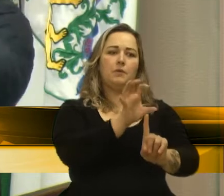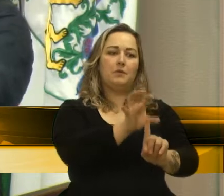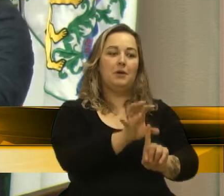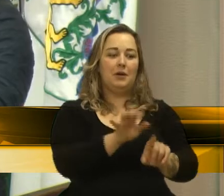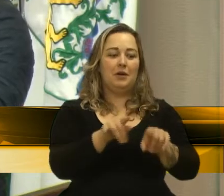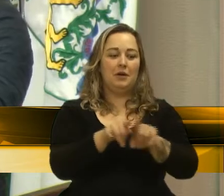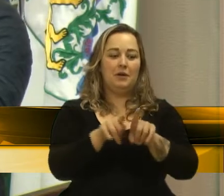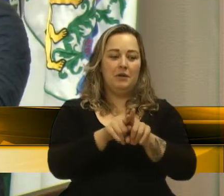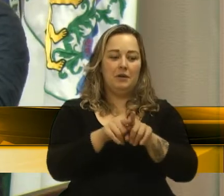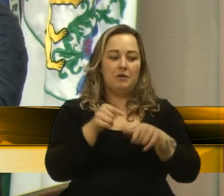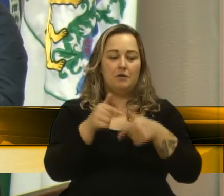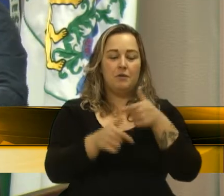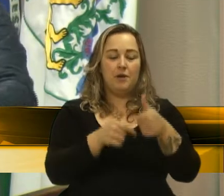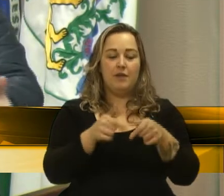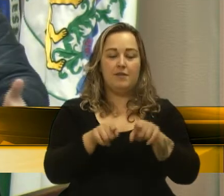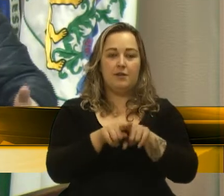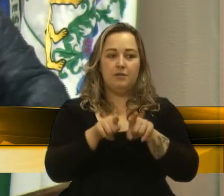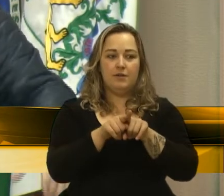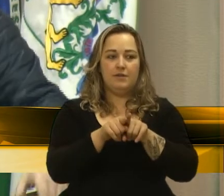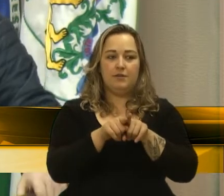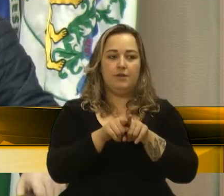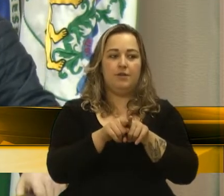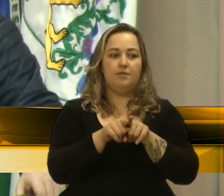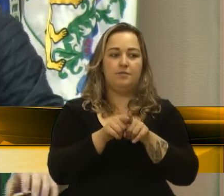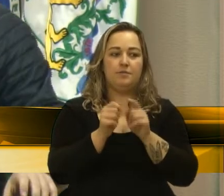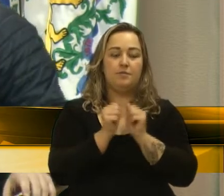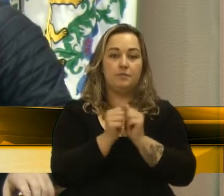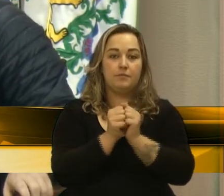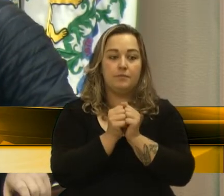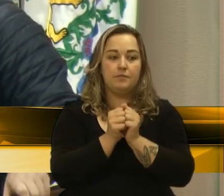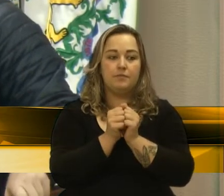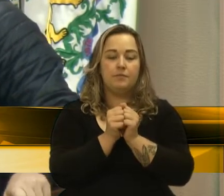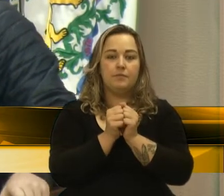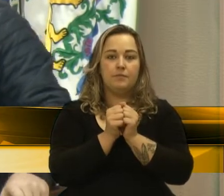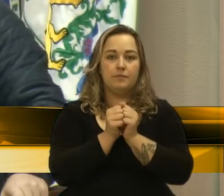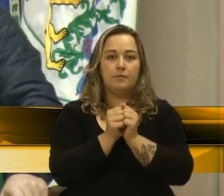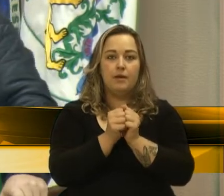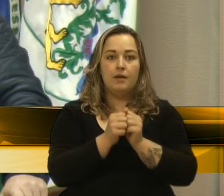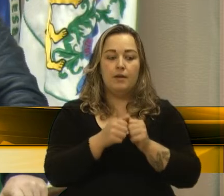Maranhão, né? E veio aqui e falou tudo isso.